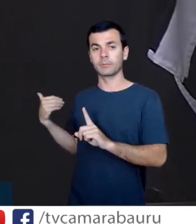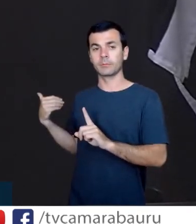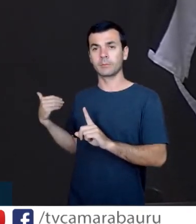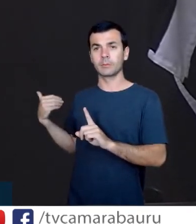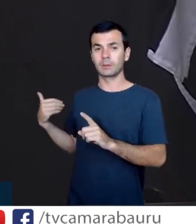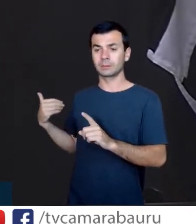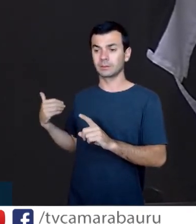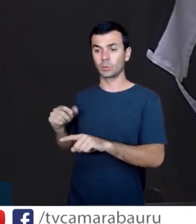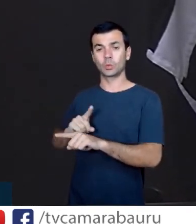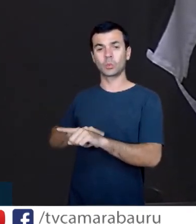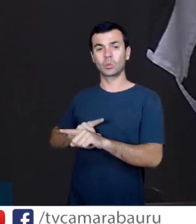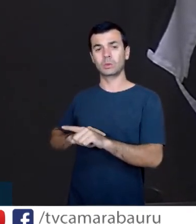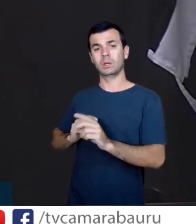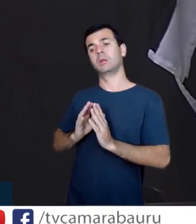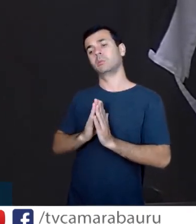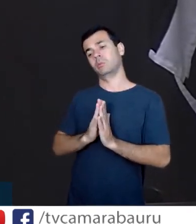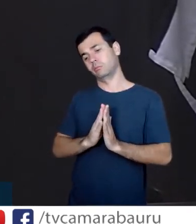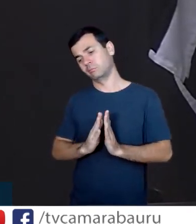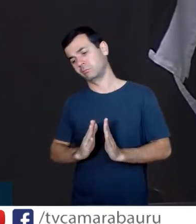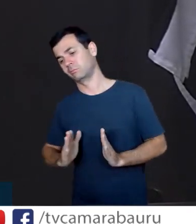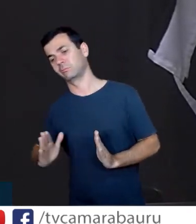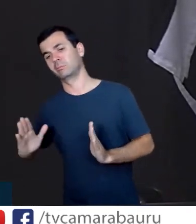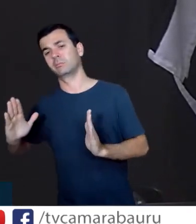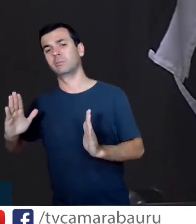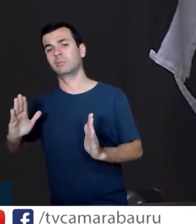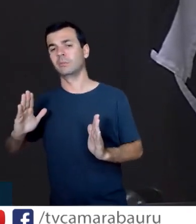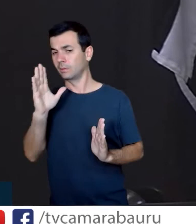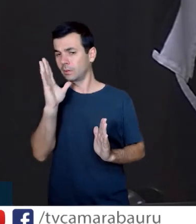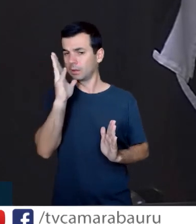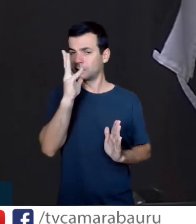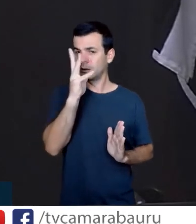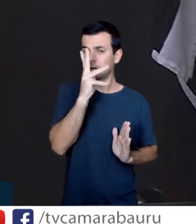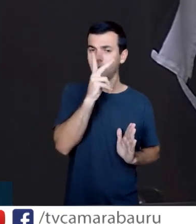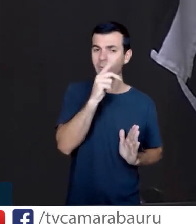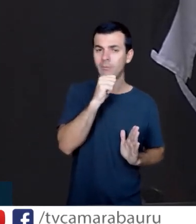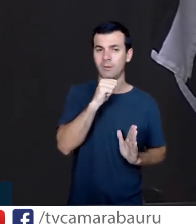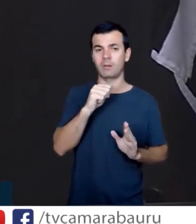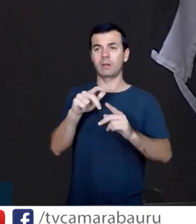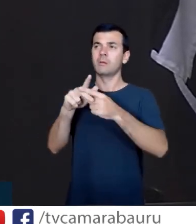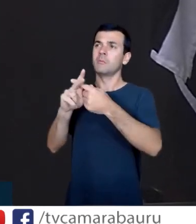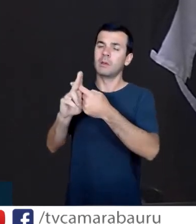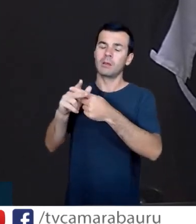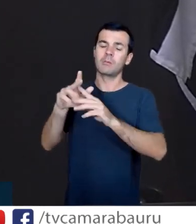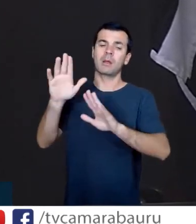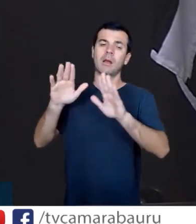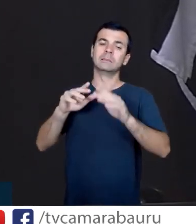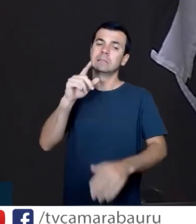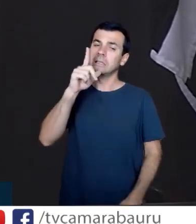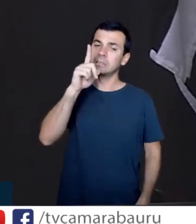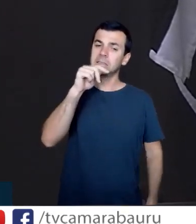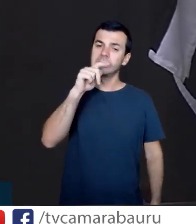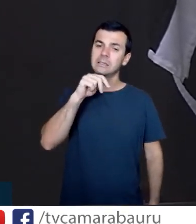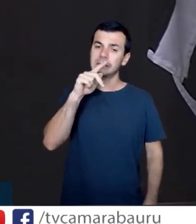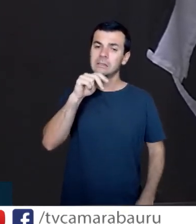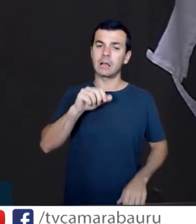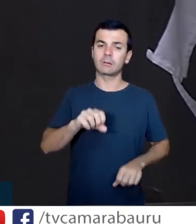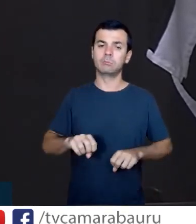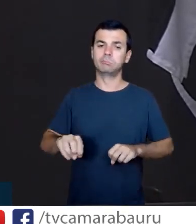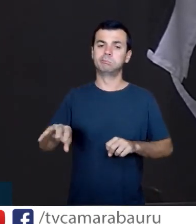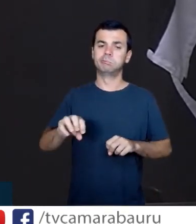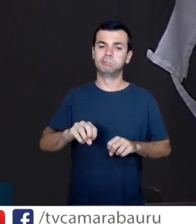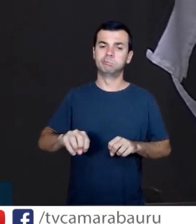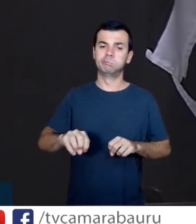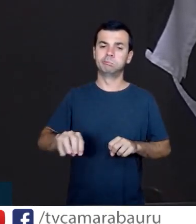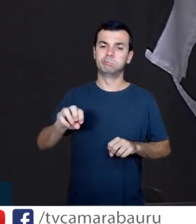se tem para arrumar e consertar aonde há vazamento de água. Piorou demais. E isso não é por conta